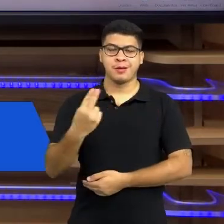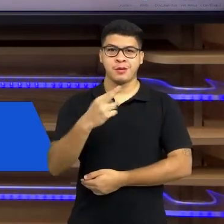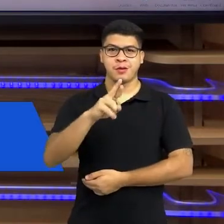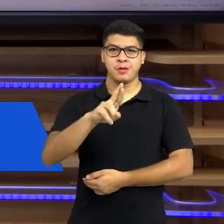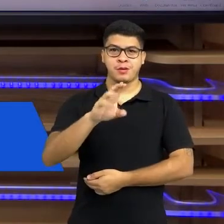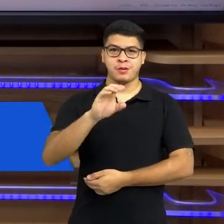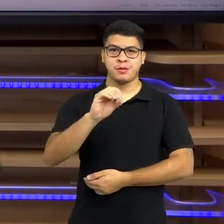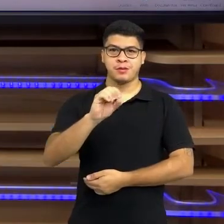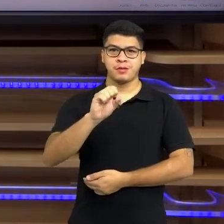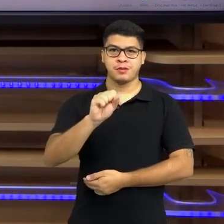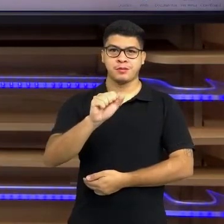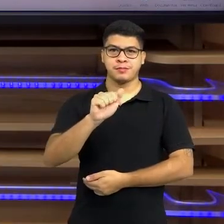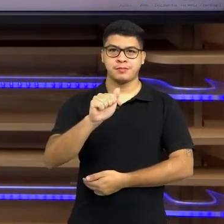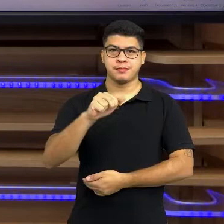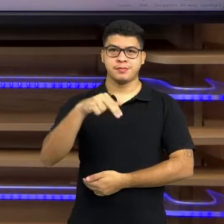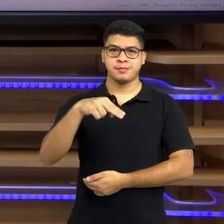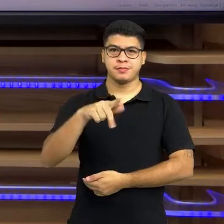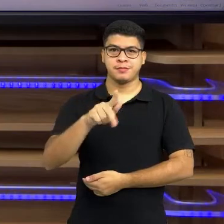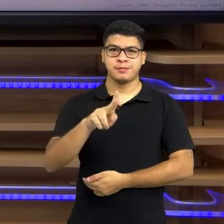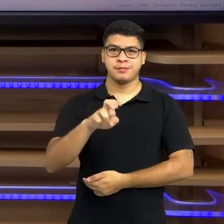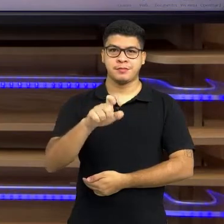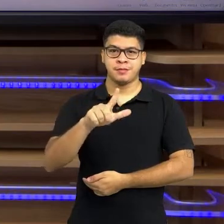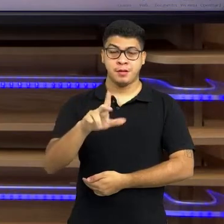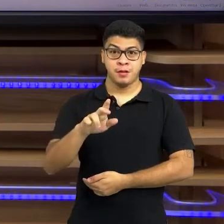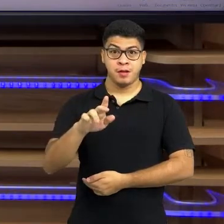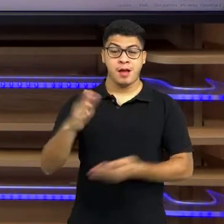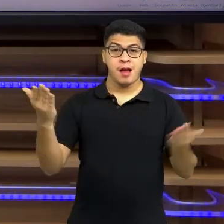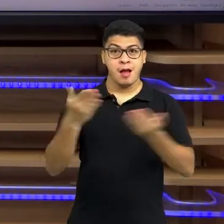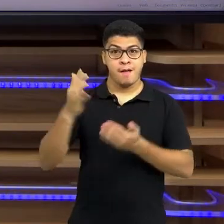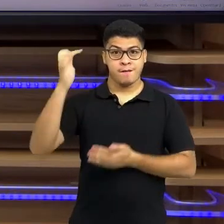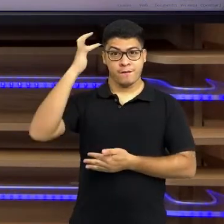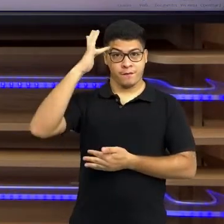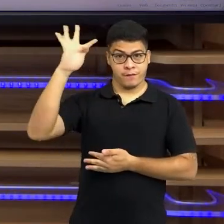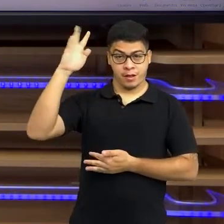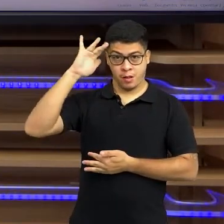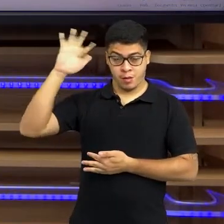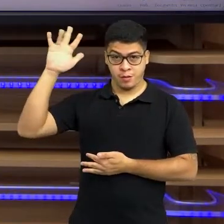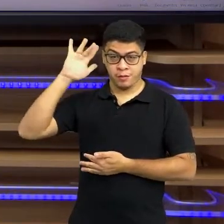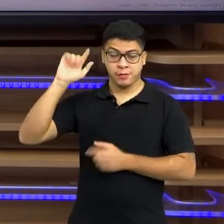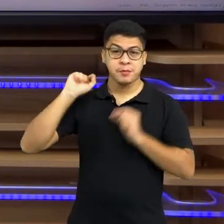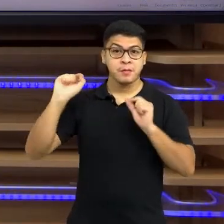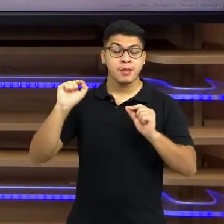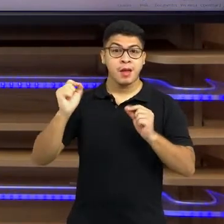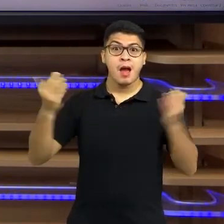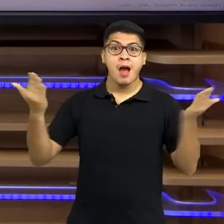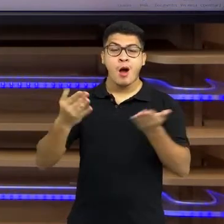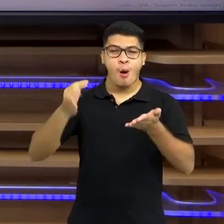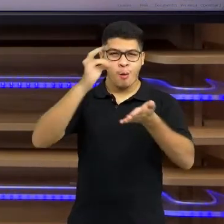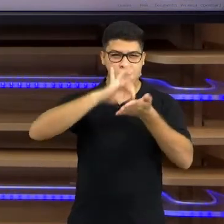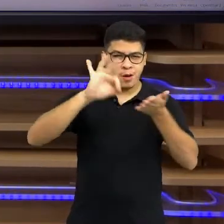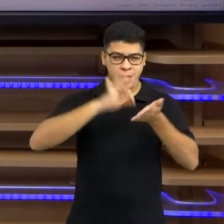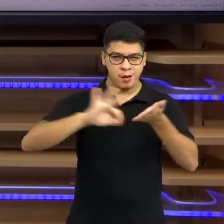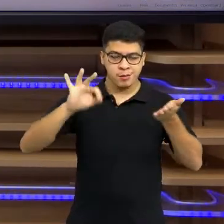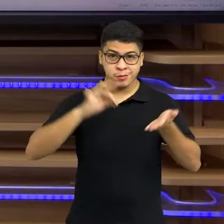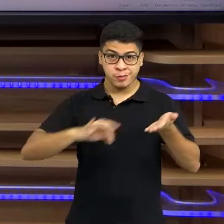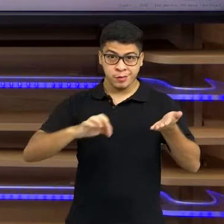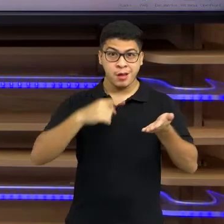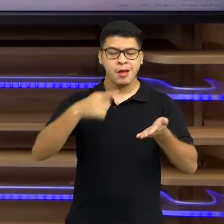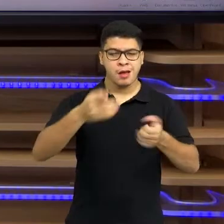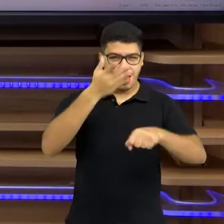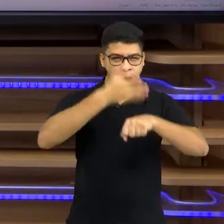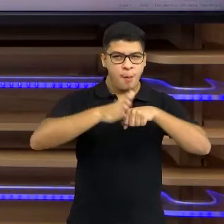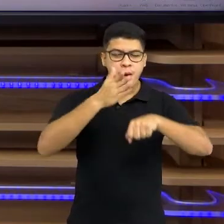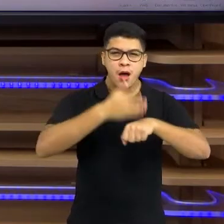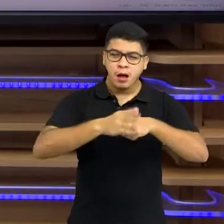Assis, de Filosofia. E hoje nós vamos para a correção do nosso Exercitando. Vocês já